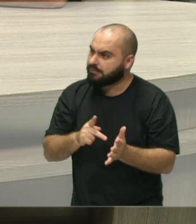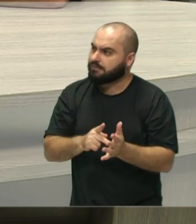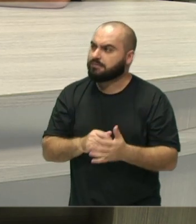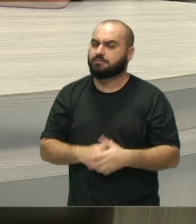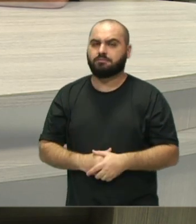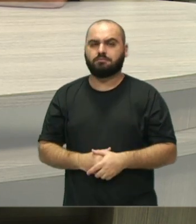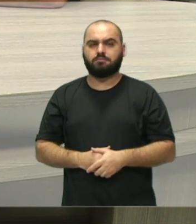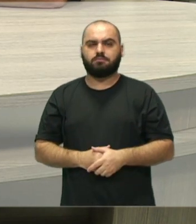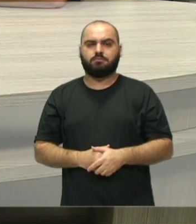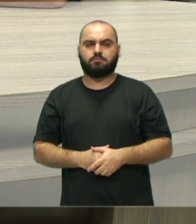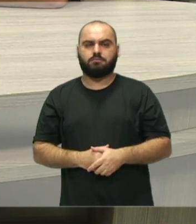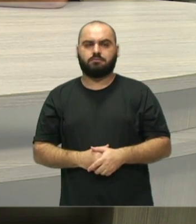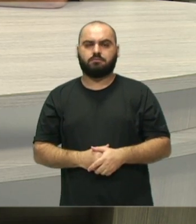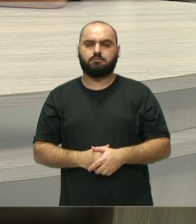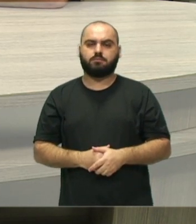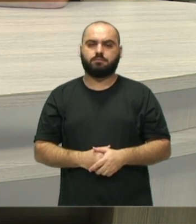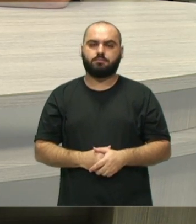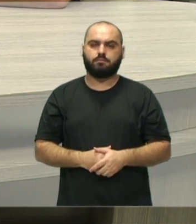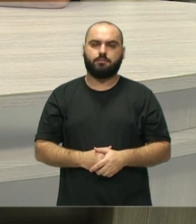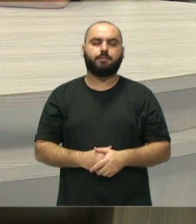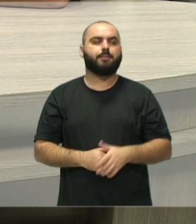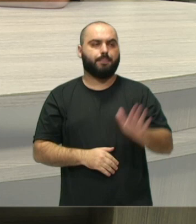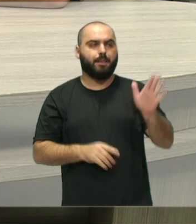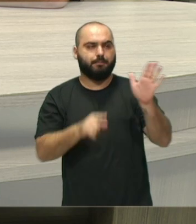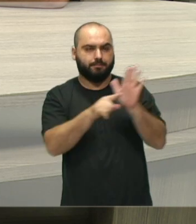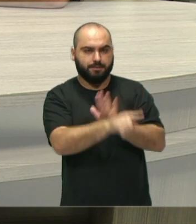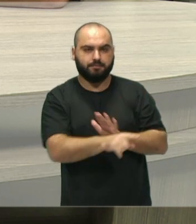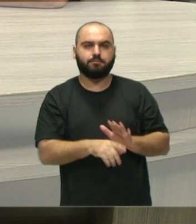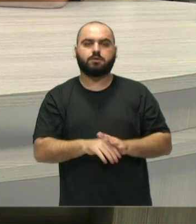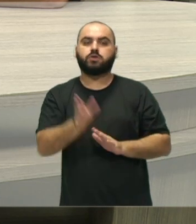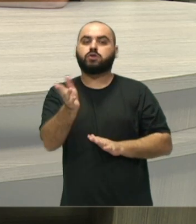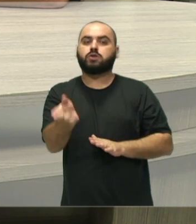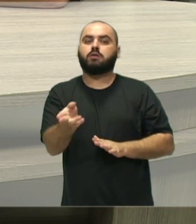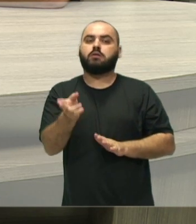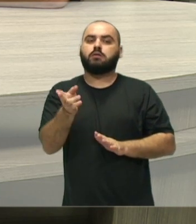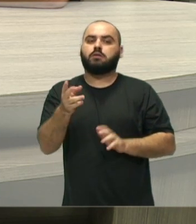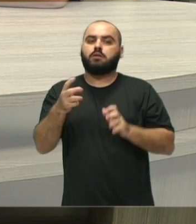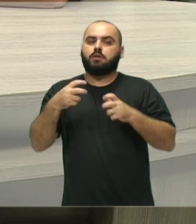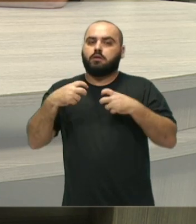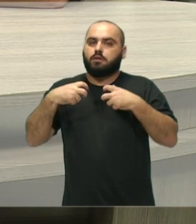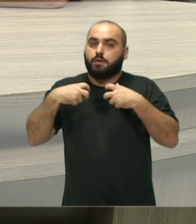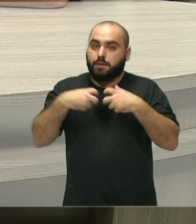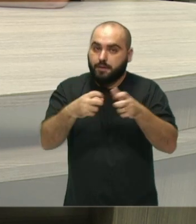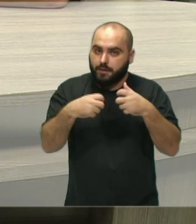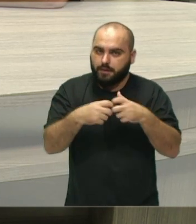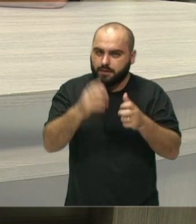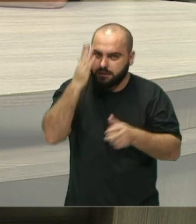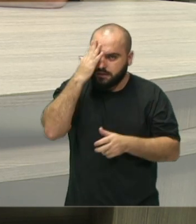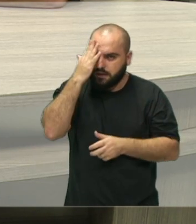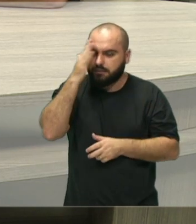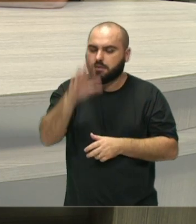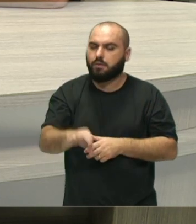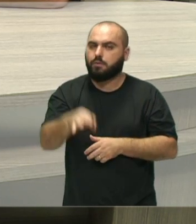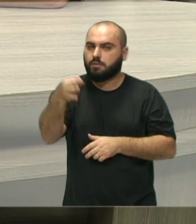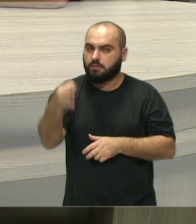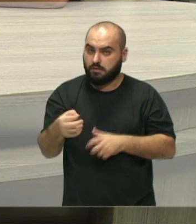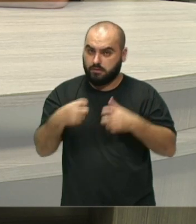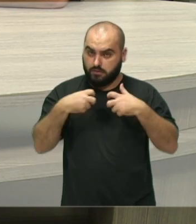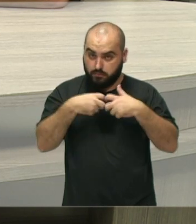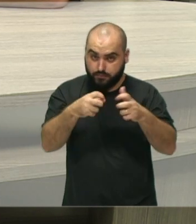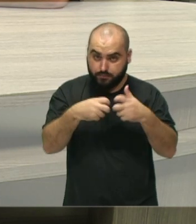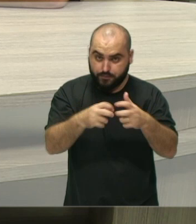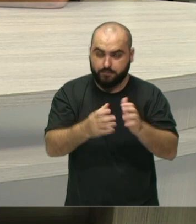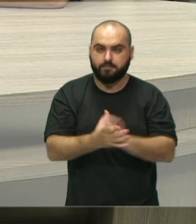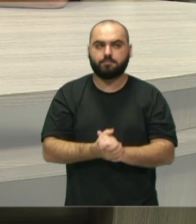poucos. João Luiz, e quanto ao transporte público mesmo, aquele por excelência e tal, acho